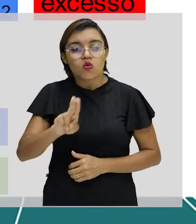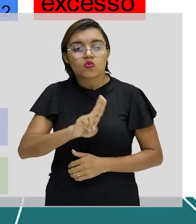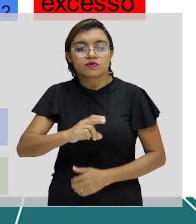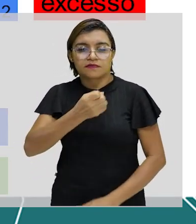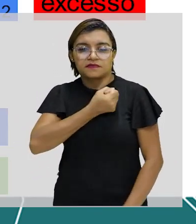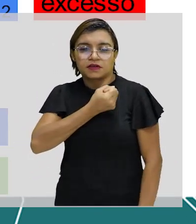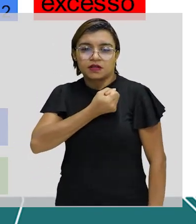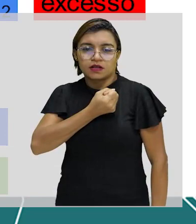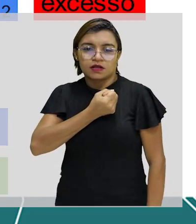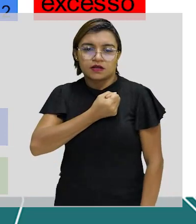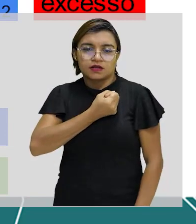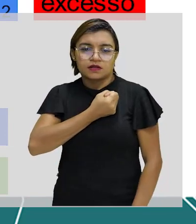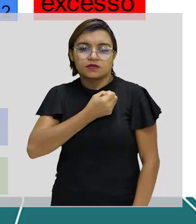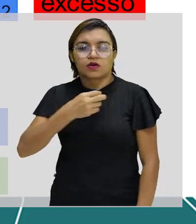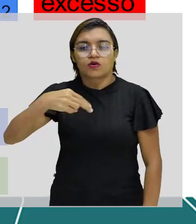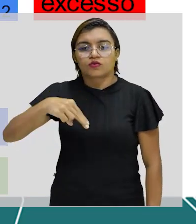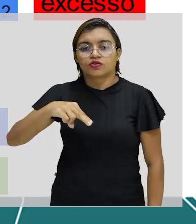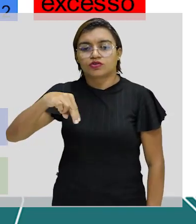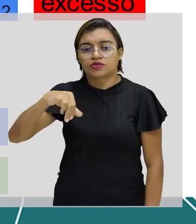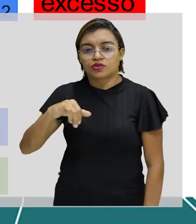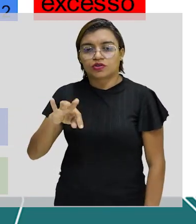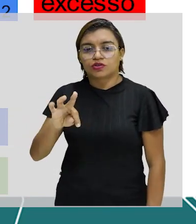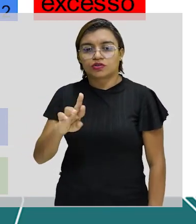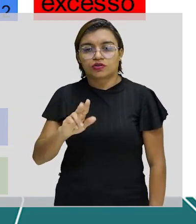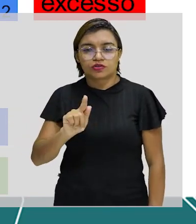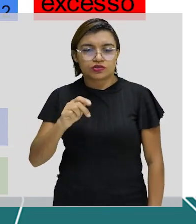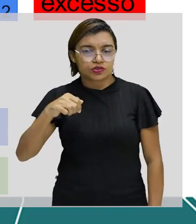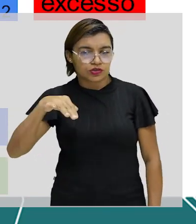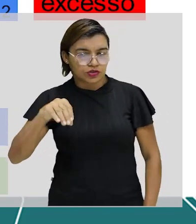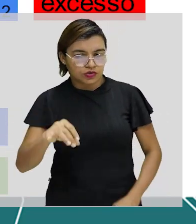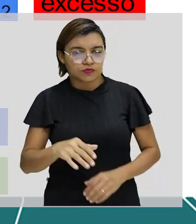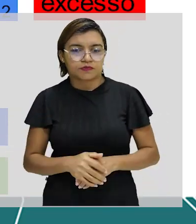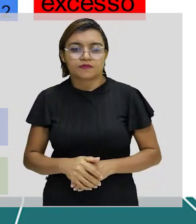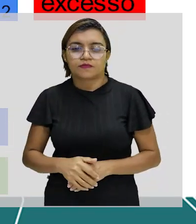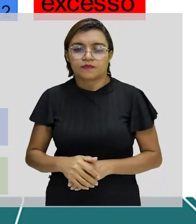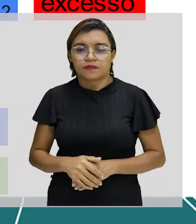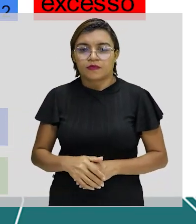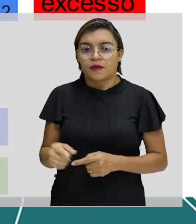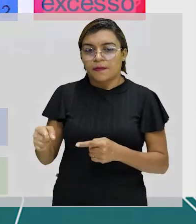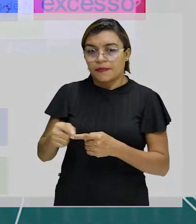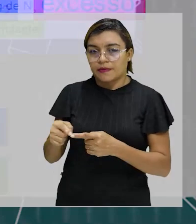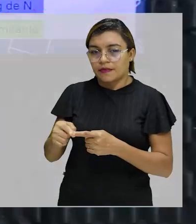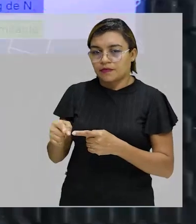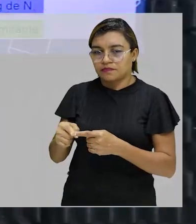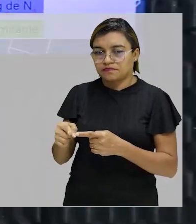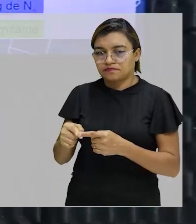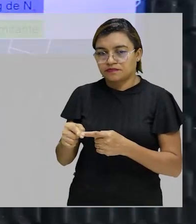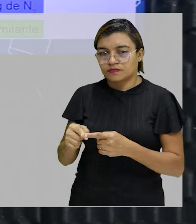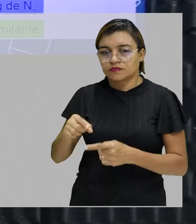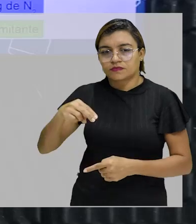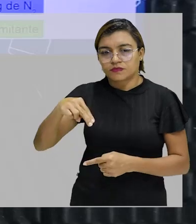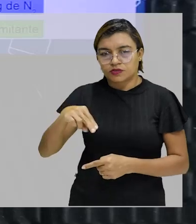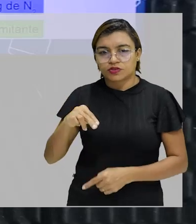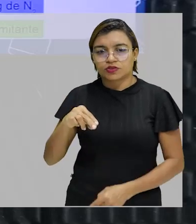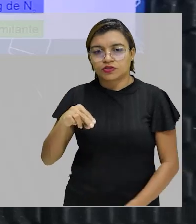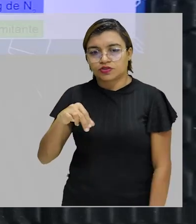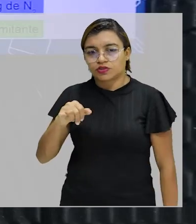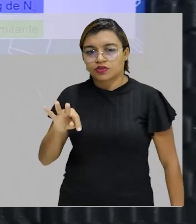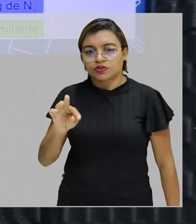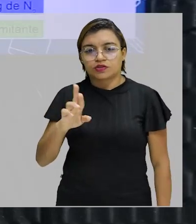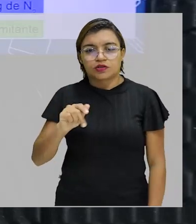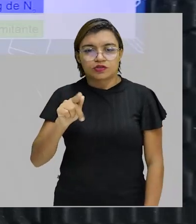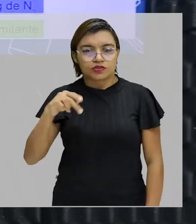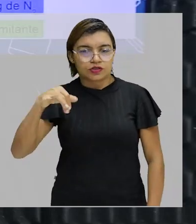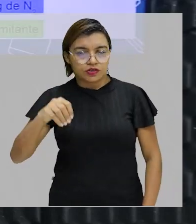valores para o nitrogênio, para o hidrogênio. Para o nitrogênio. Então, a questão me fala que eu